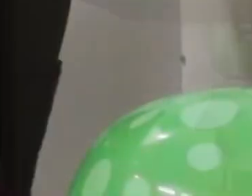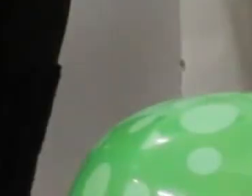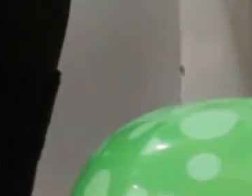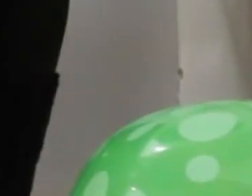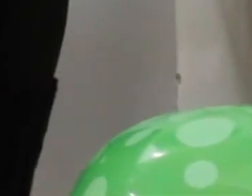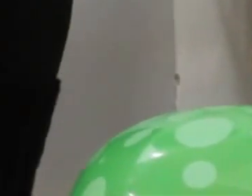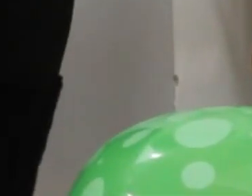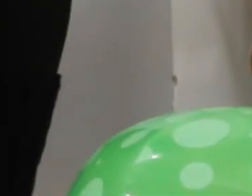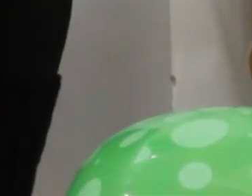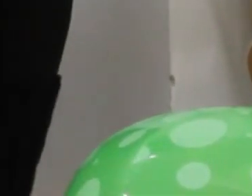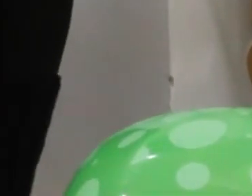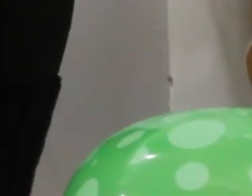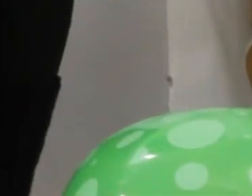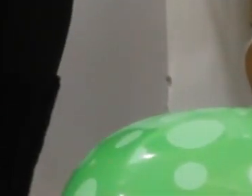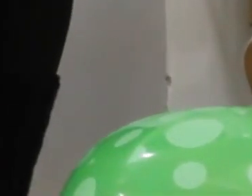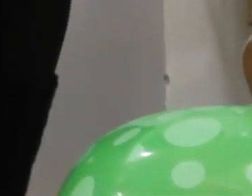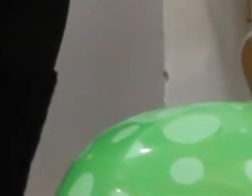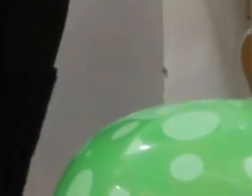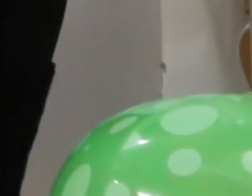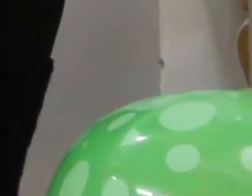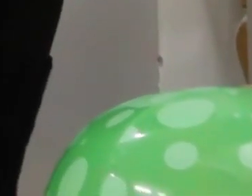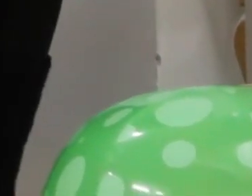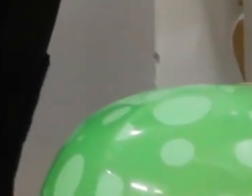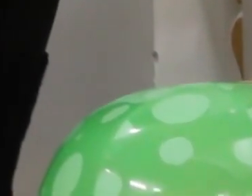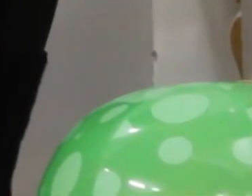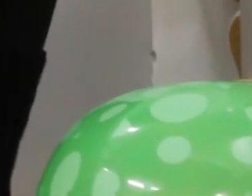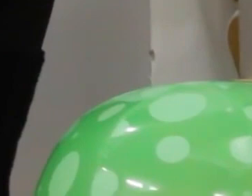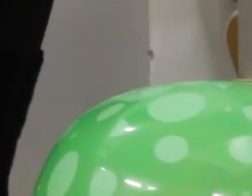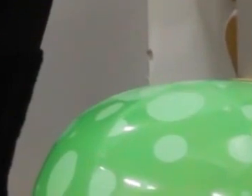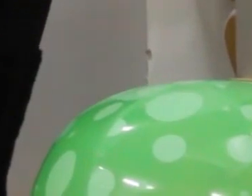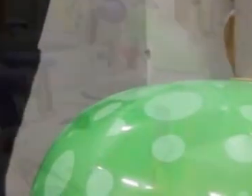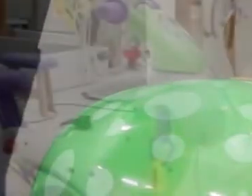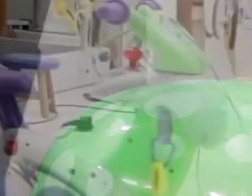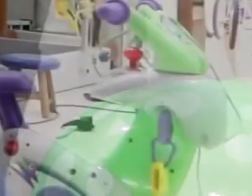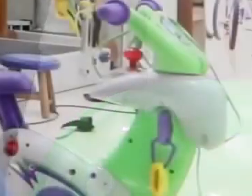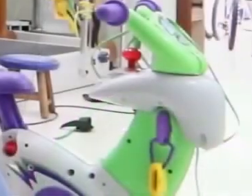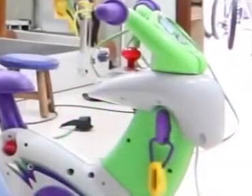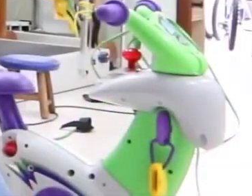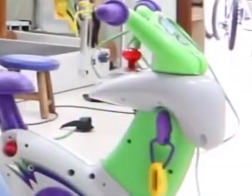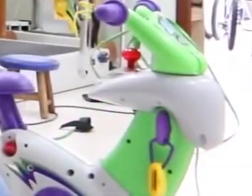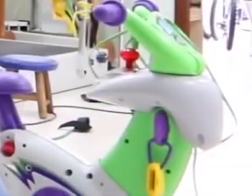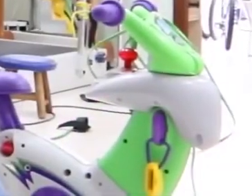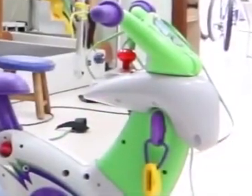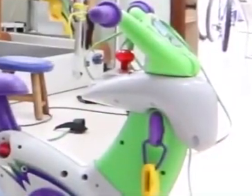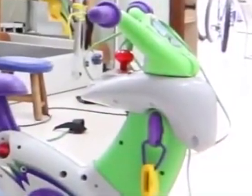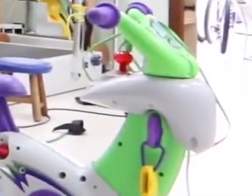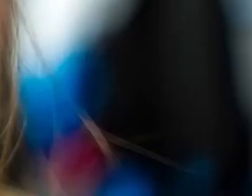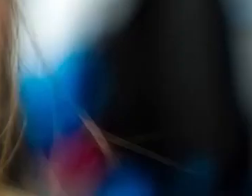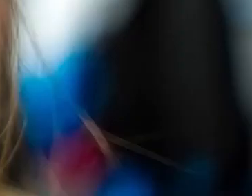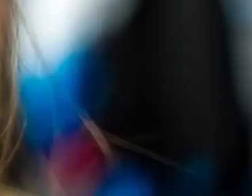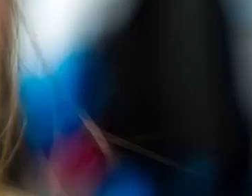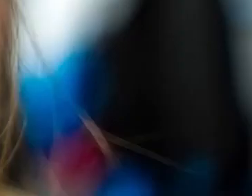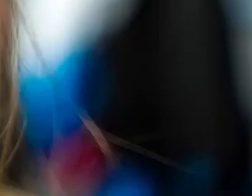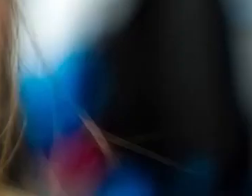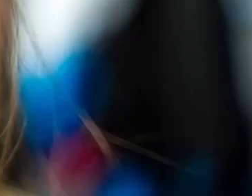avaliação médica para o diagnóstico precoce. Geralmente, o tratamento é direcionado aos sintomas específicos de cada paciente. E